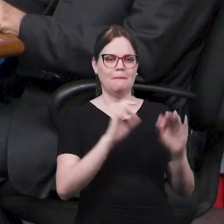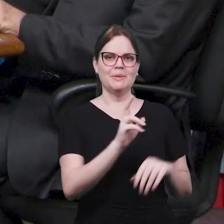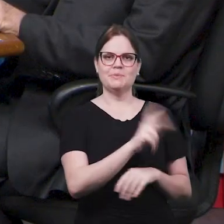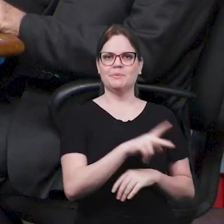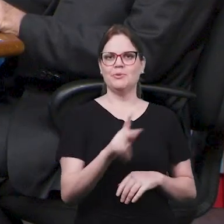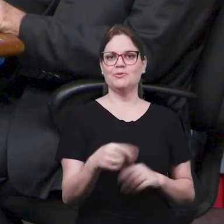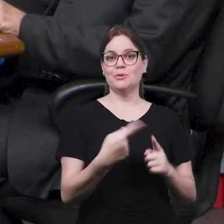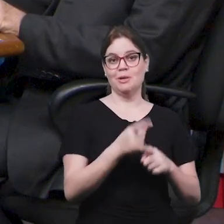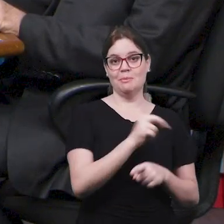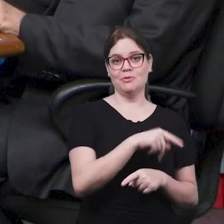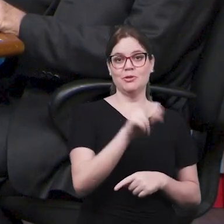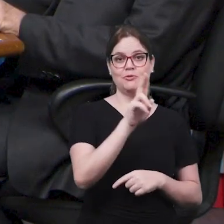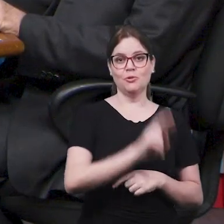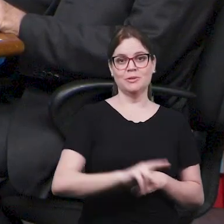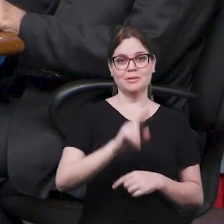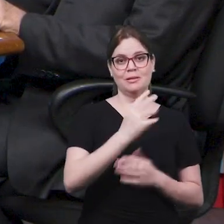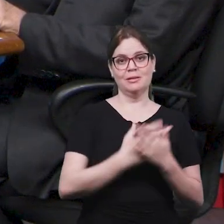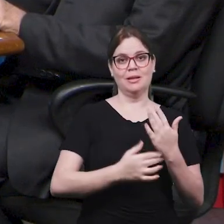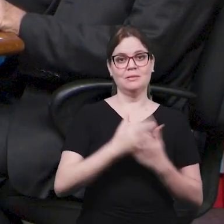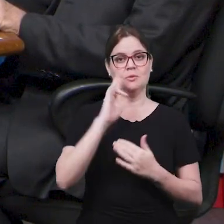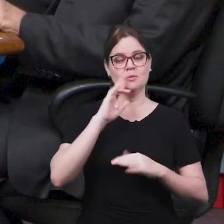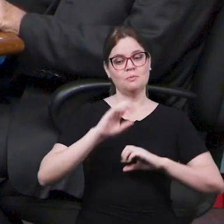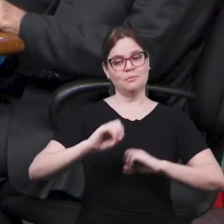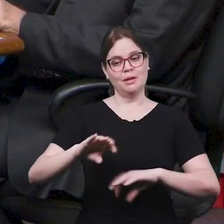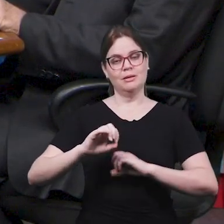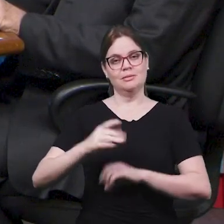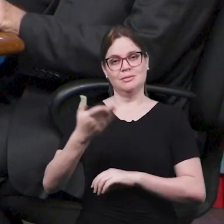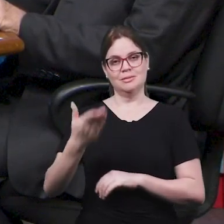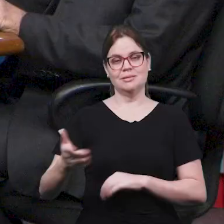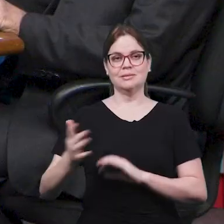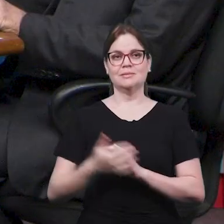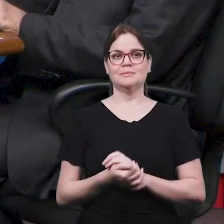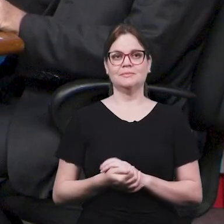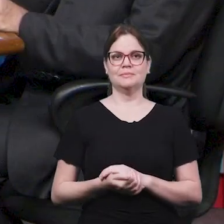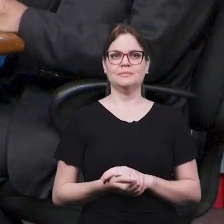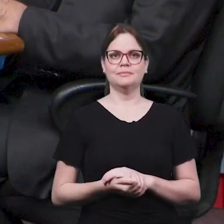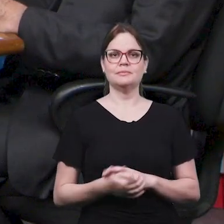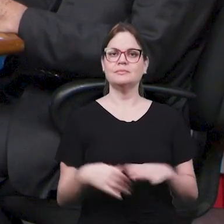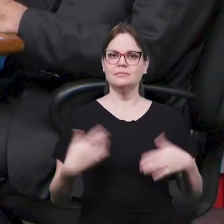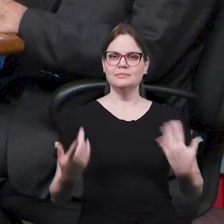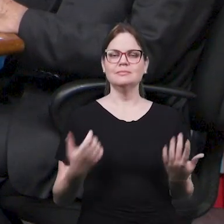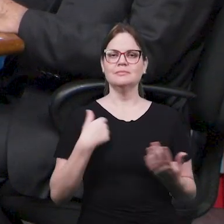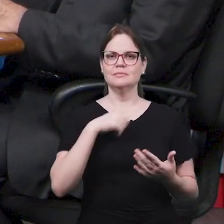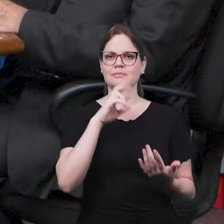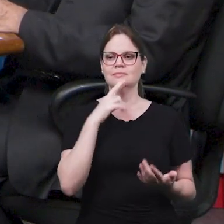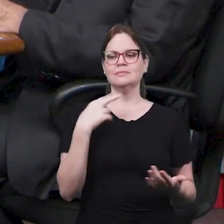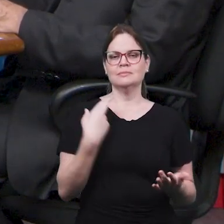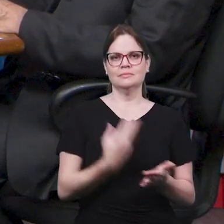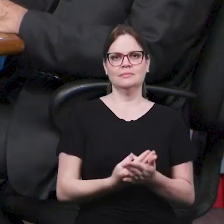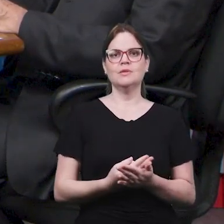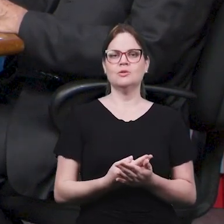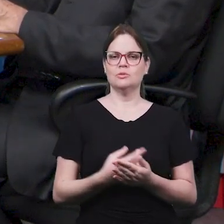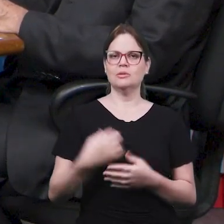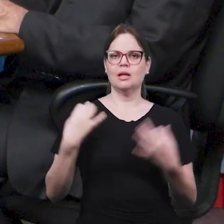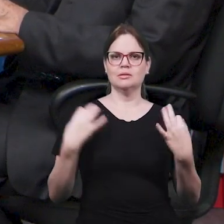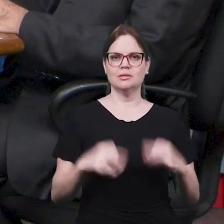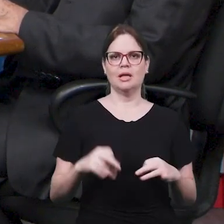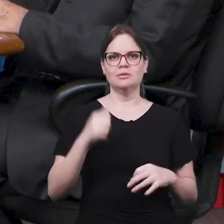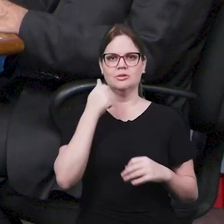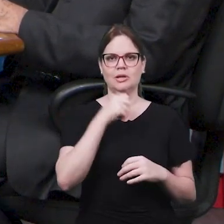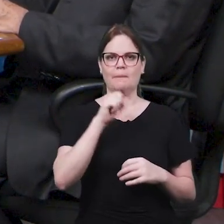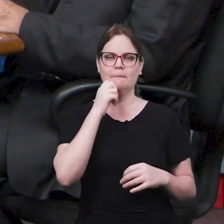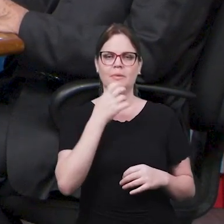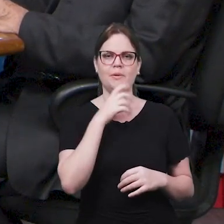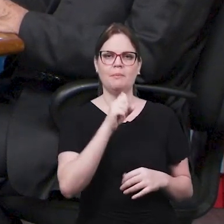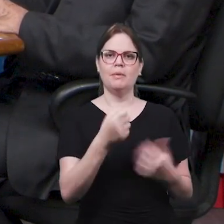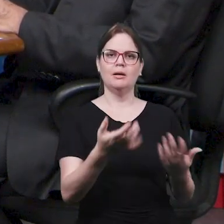foi instrumento, né, para isso. Né? Então, realmente, isso é um reflexo mesmo que os pais esperam nas professoras,